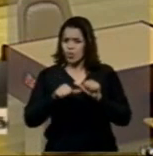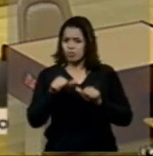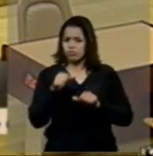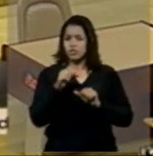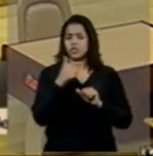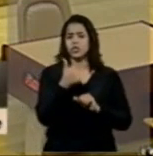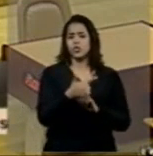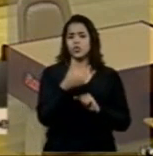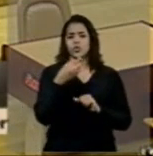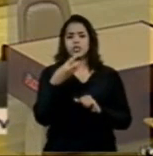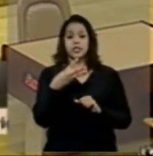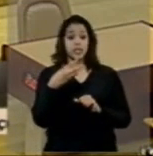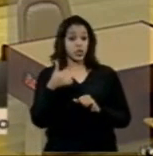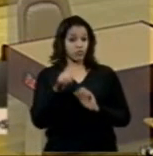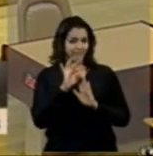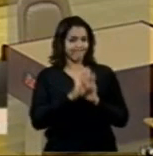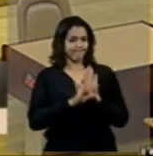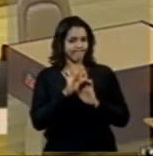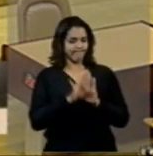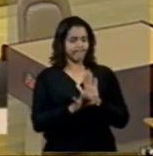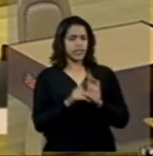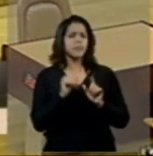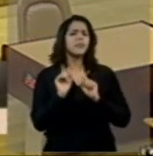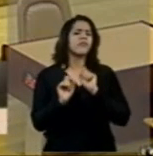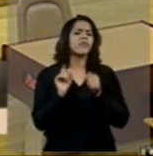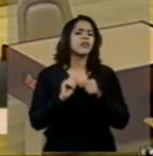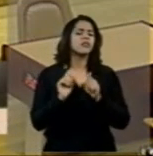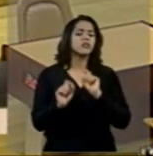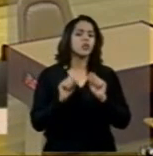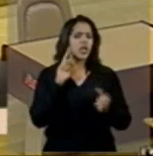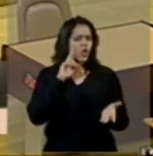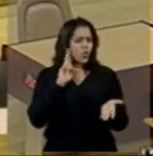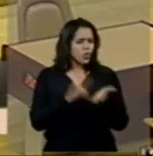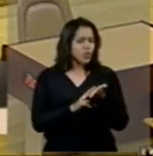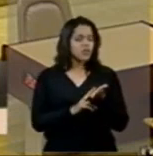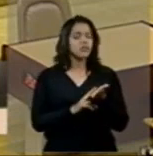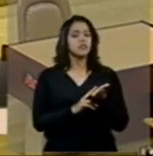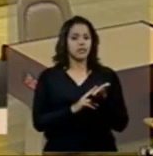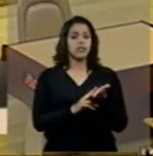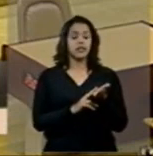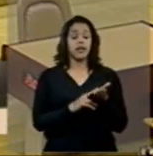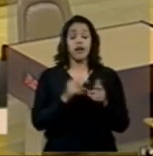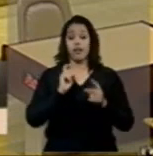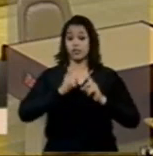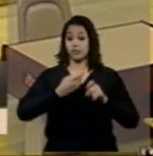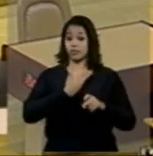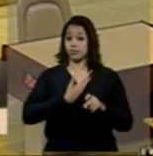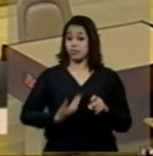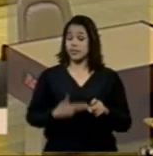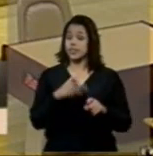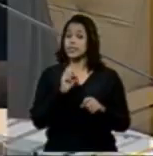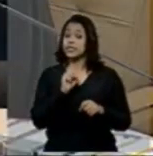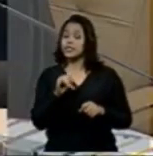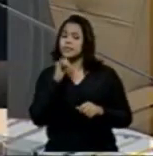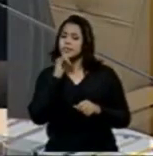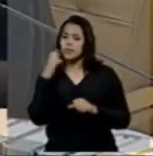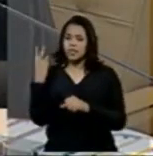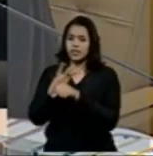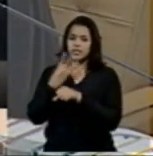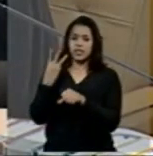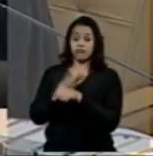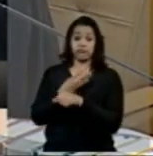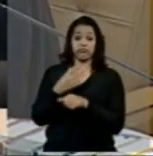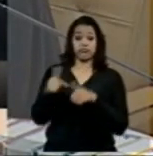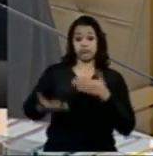reconhecer expressamente a responsabilidade subsidiária da administração pública em caso de terceirização de serviços por meio